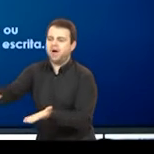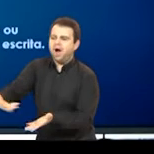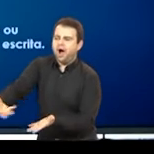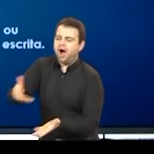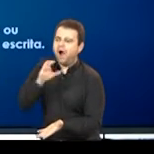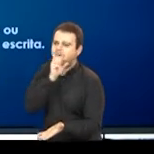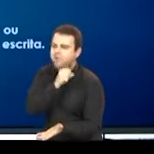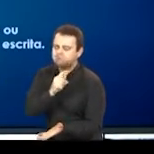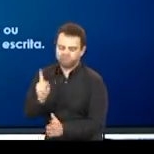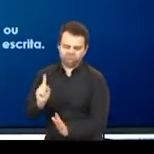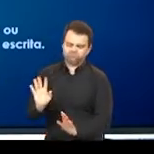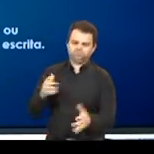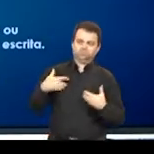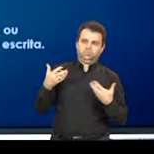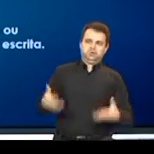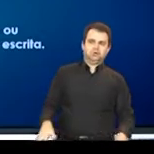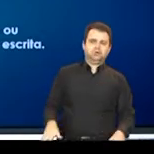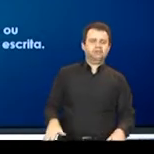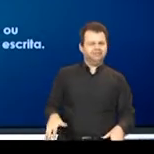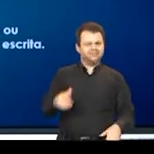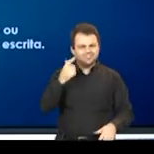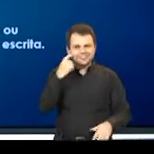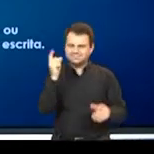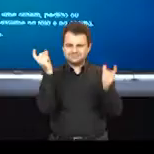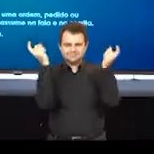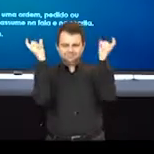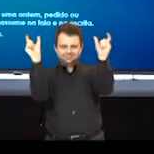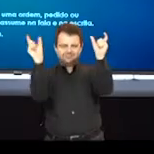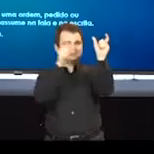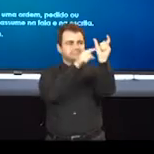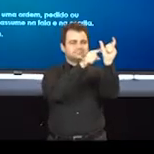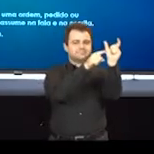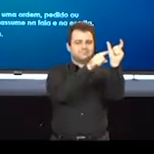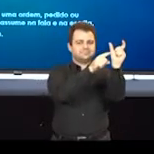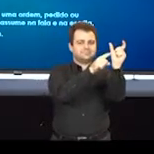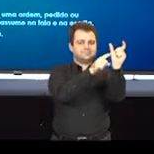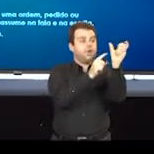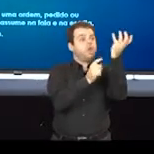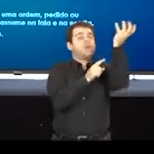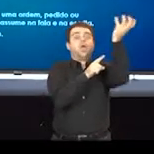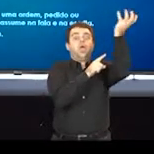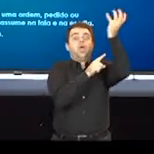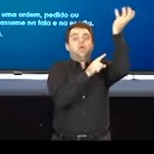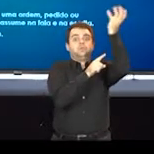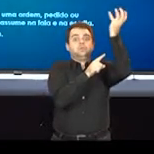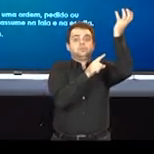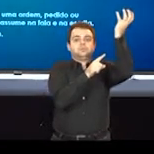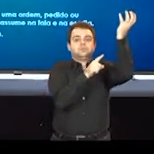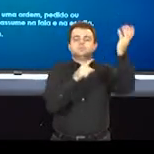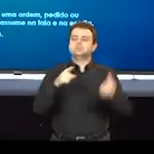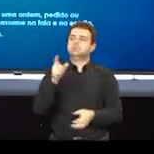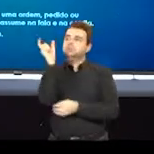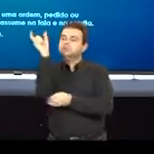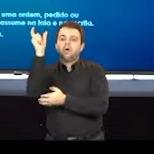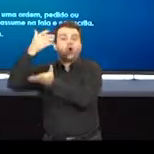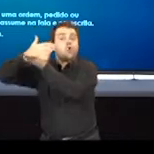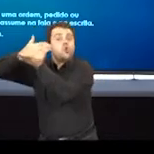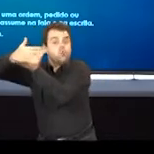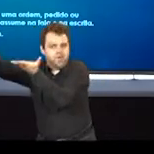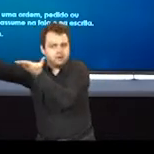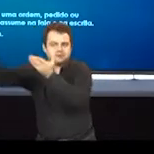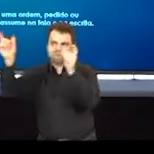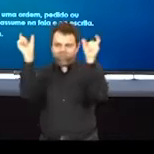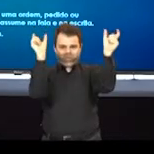verbos. Quero, comece. Repara que um desses verbos, a gente vai pensar na ação que esse